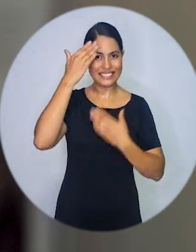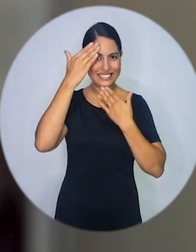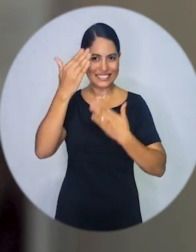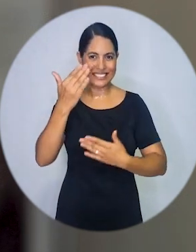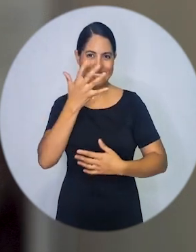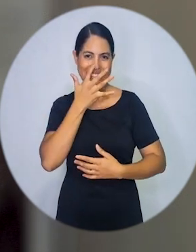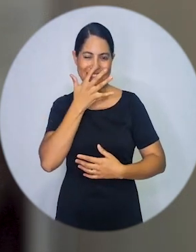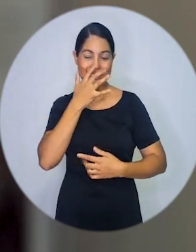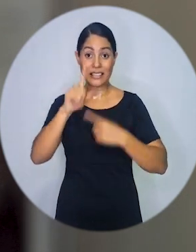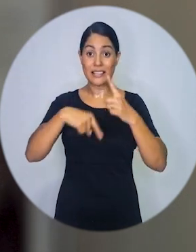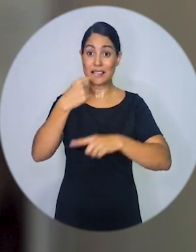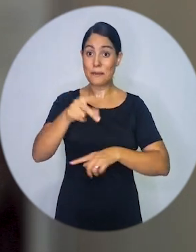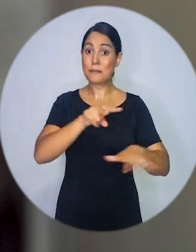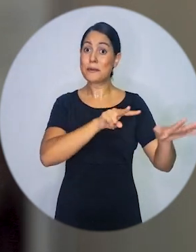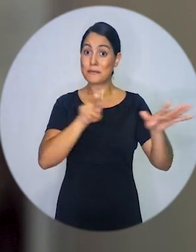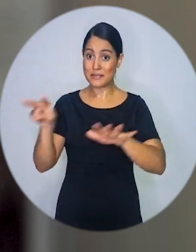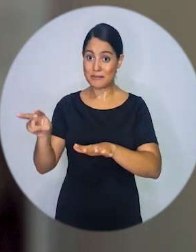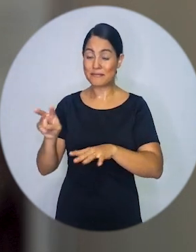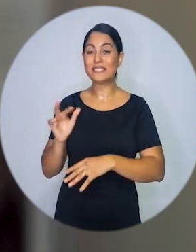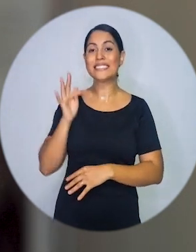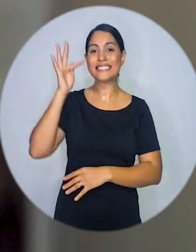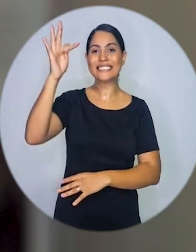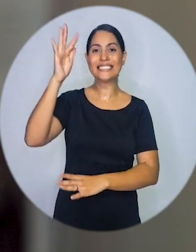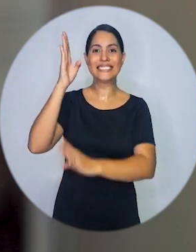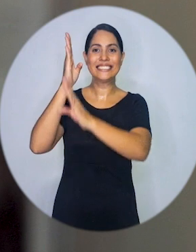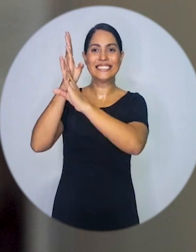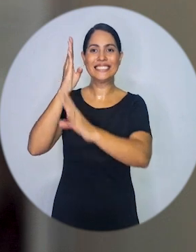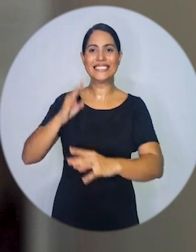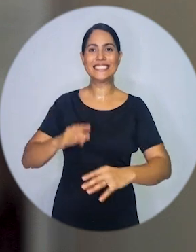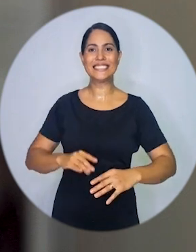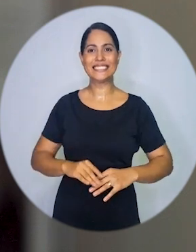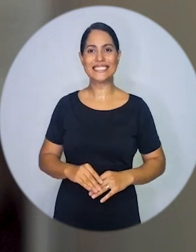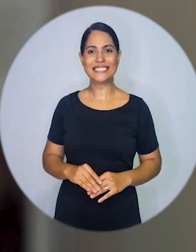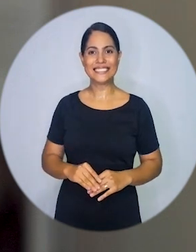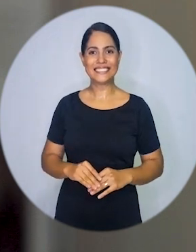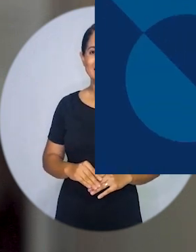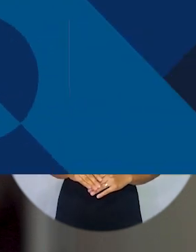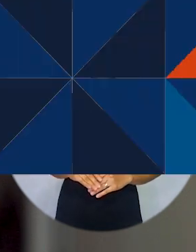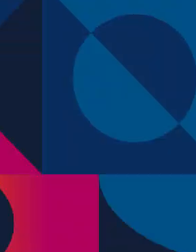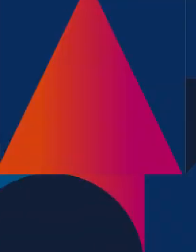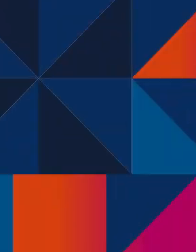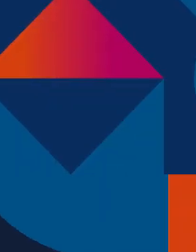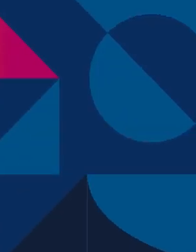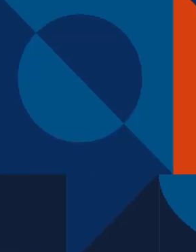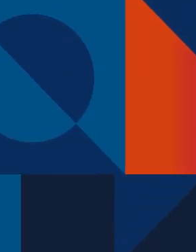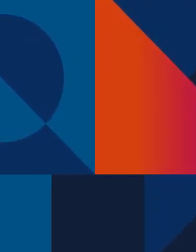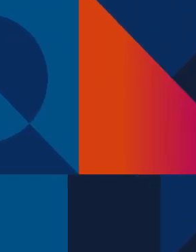Mariana Xavier e agradeço pela sua companhia. Eu te espero na próxima semana. Até lá!